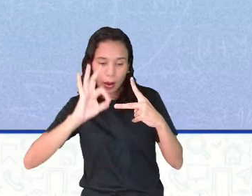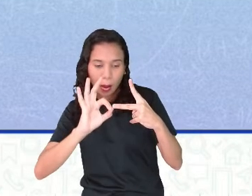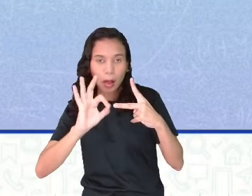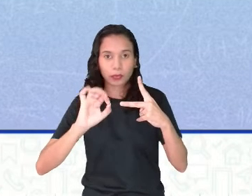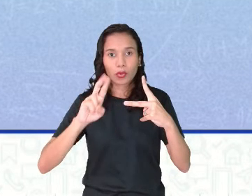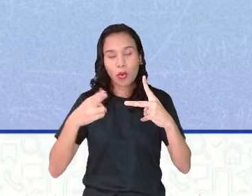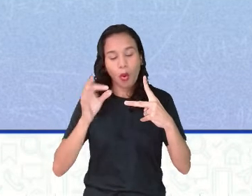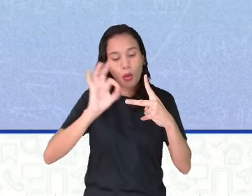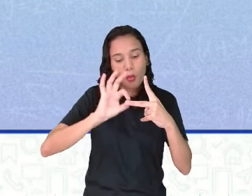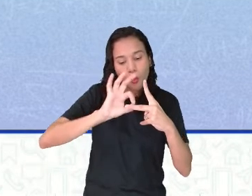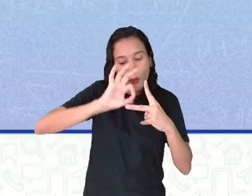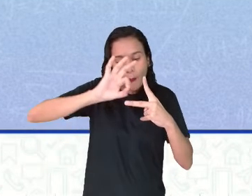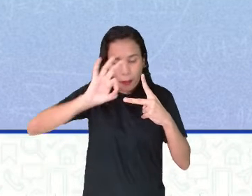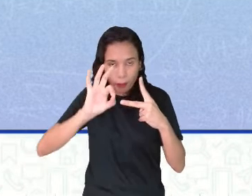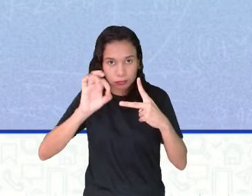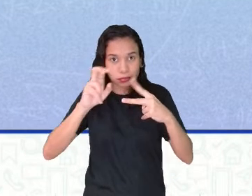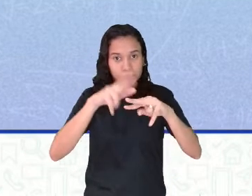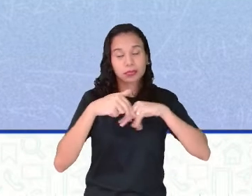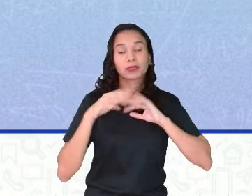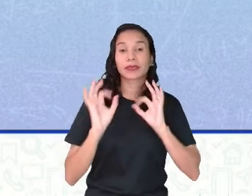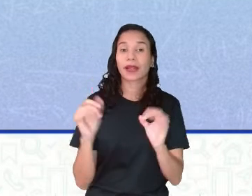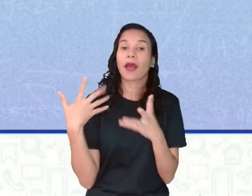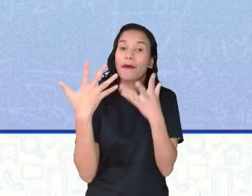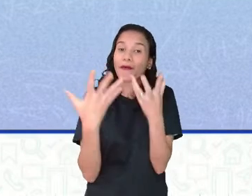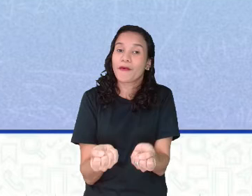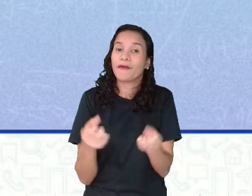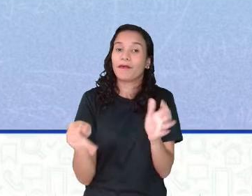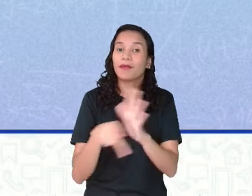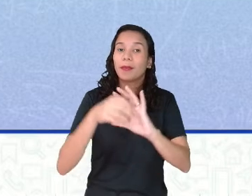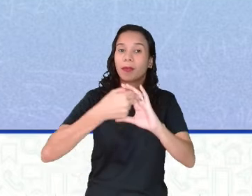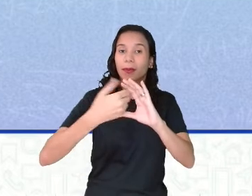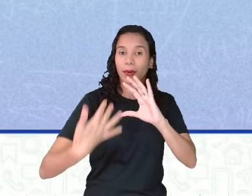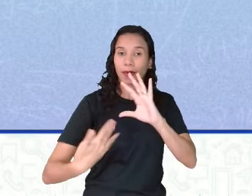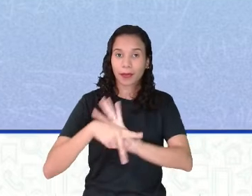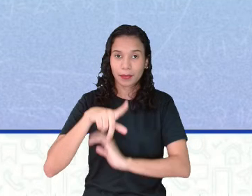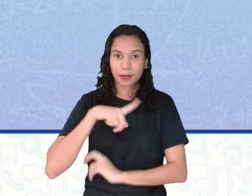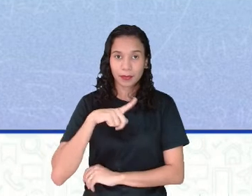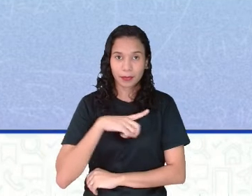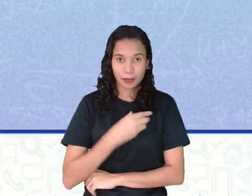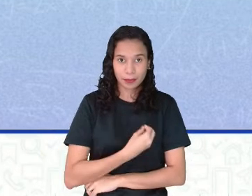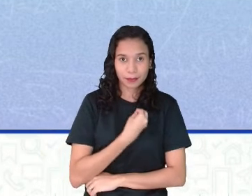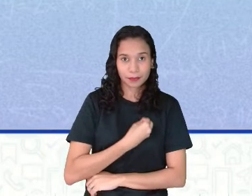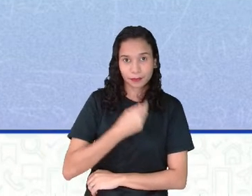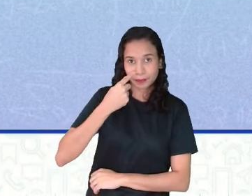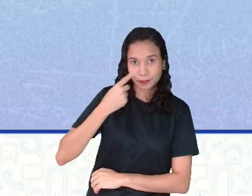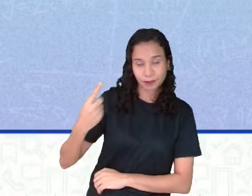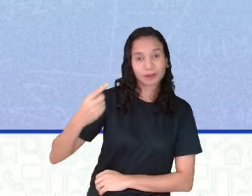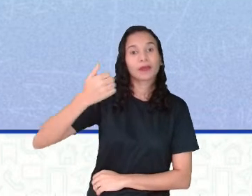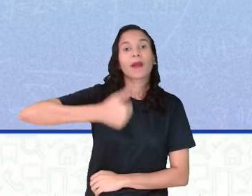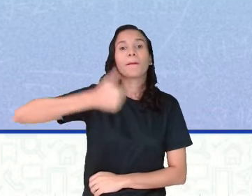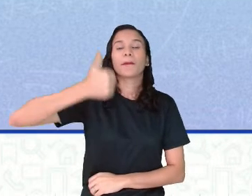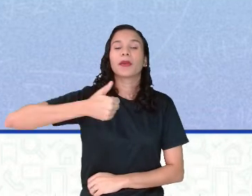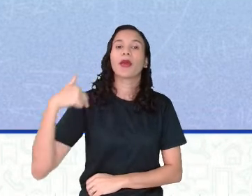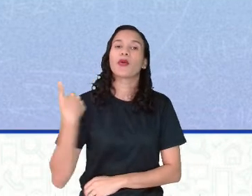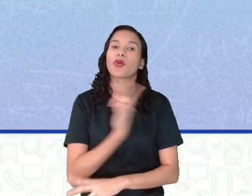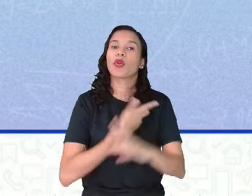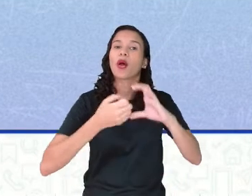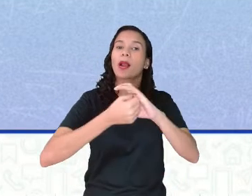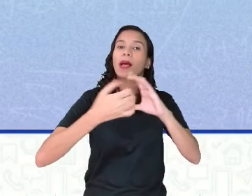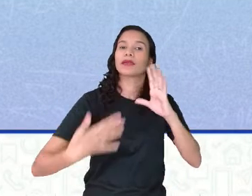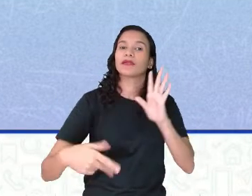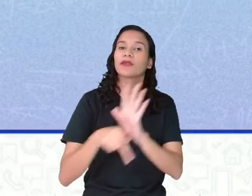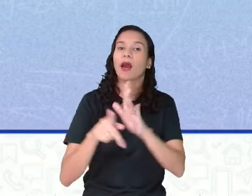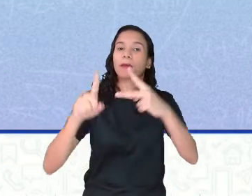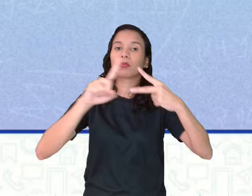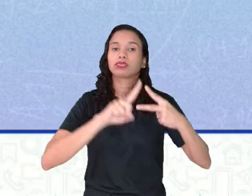seus ângulos, certo? Então, vamos lá para a classificação dos triângulos. Primeiro, vamos classificar um triângulo